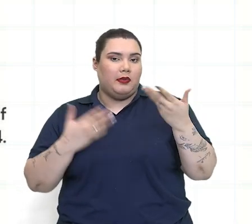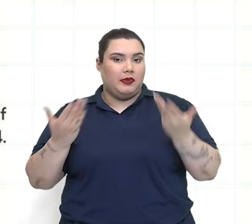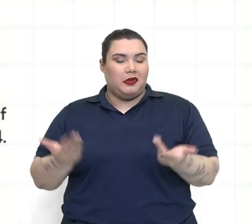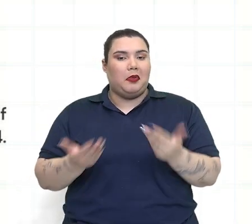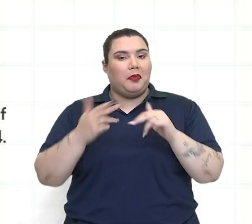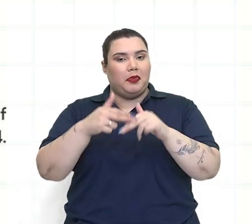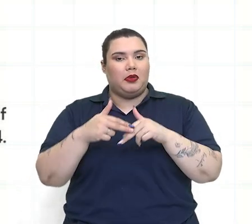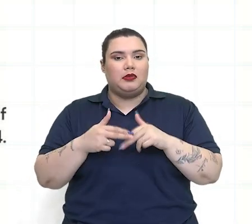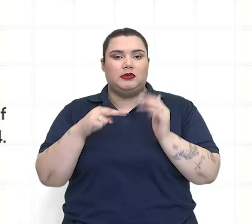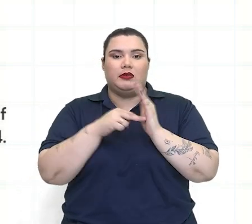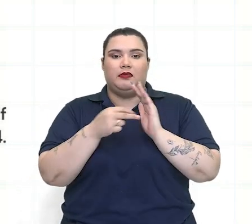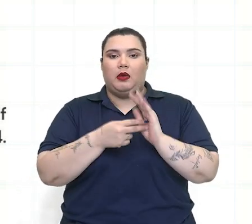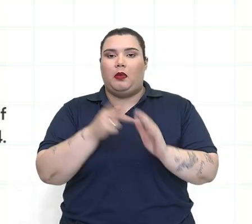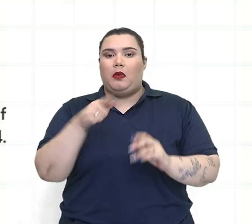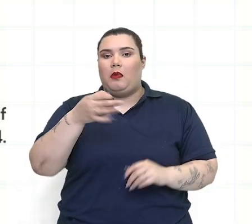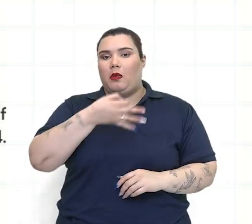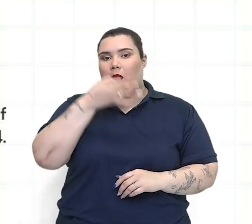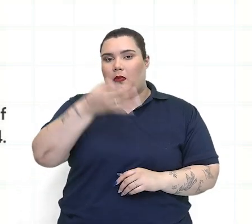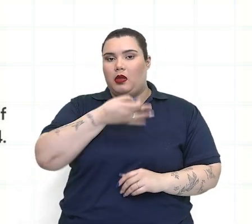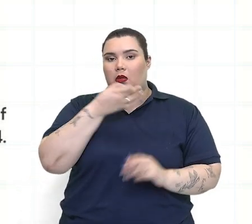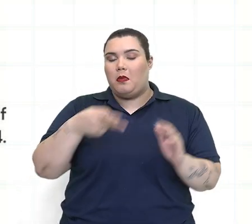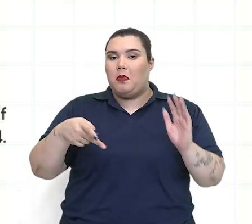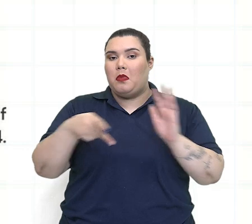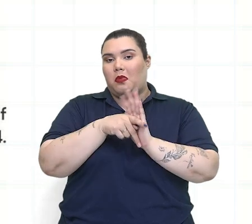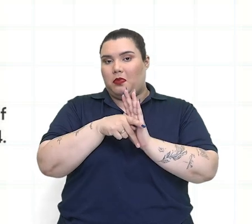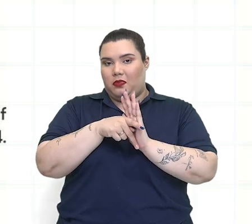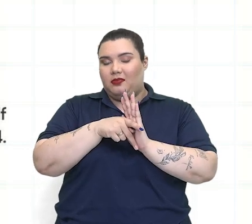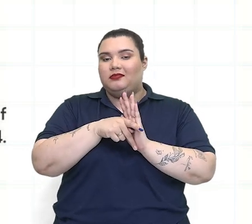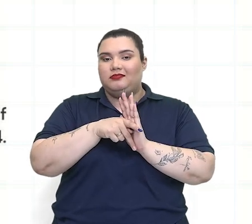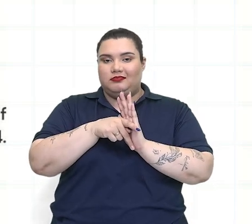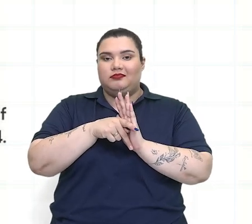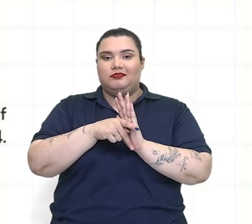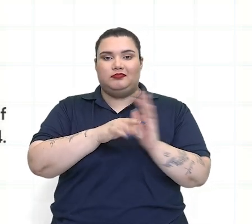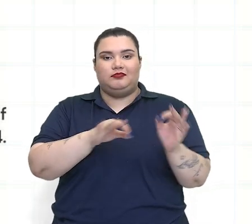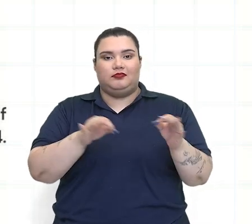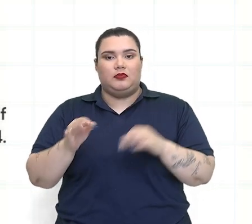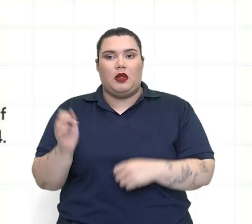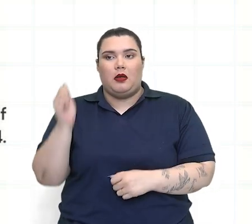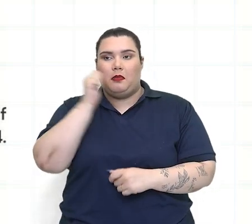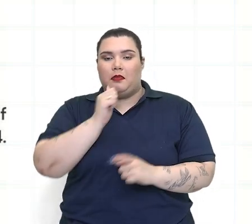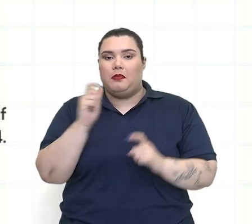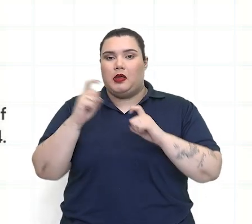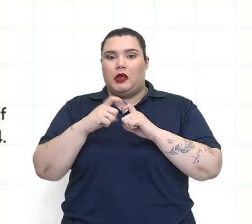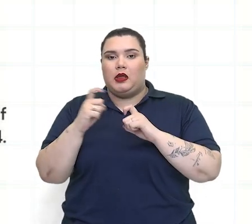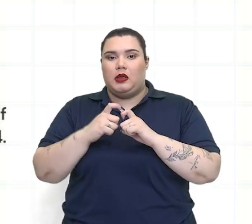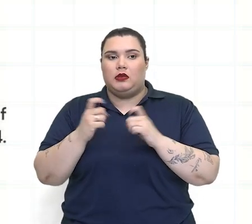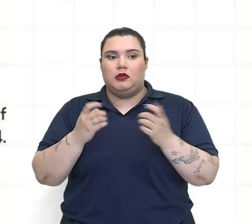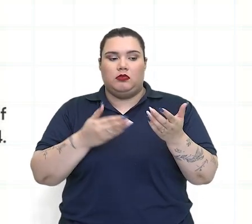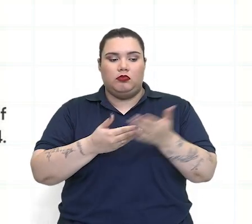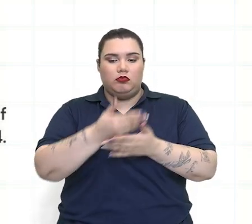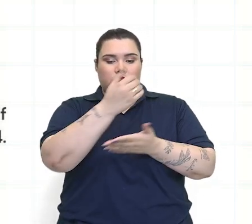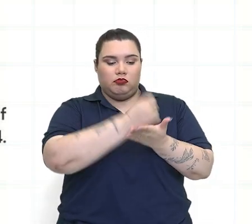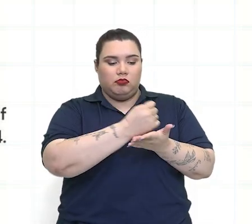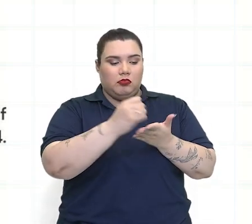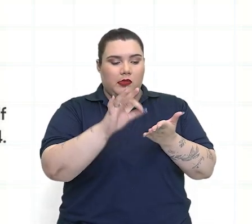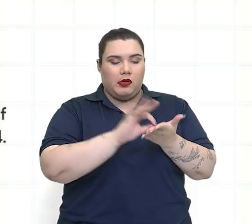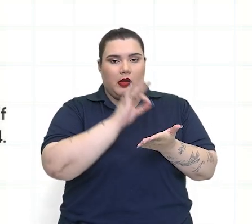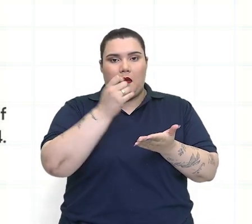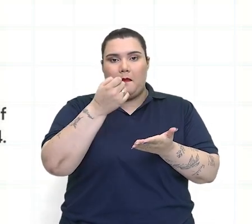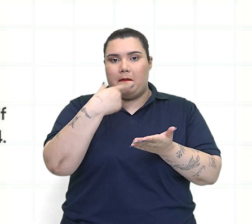uma opinião pessoal, né? A médica prescreveu um remédio